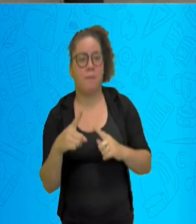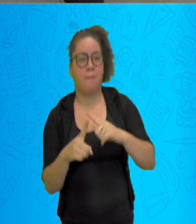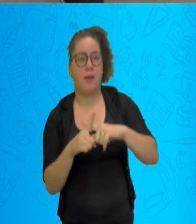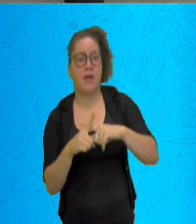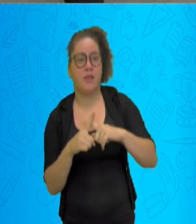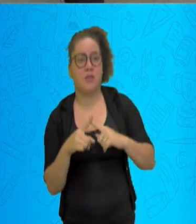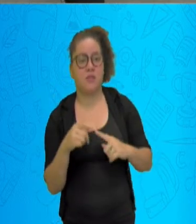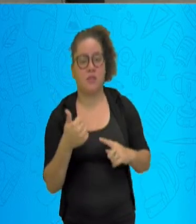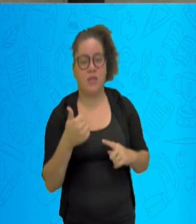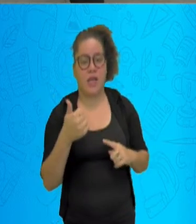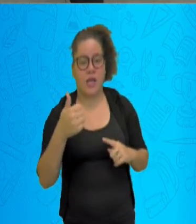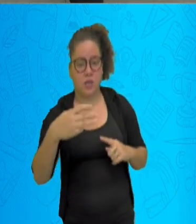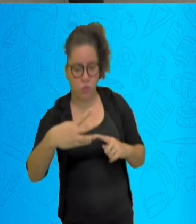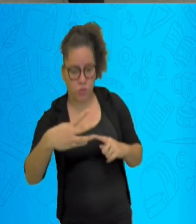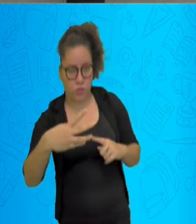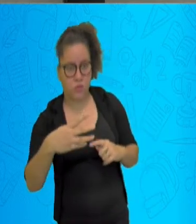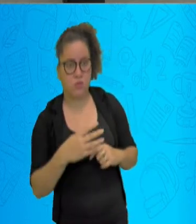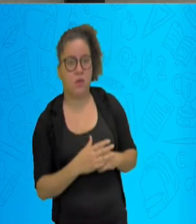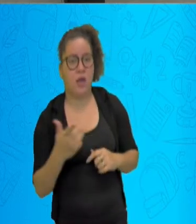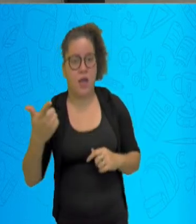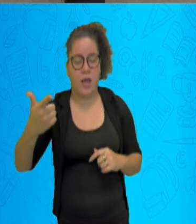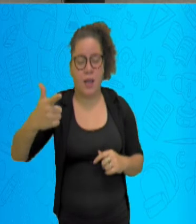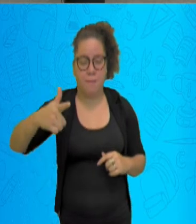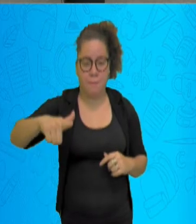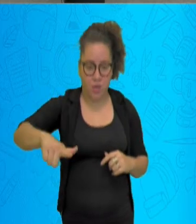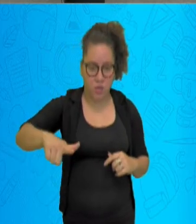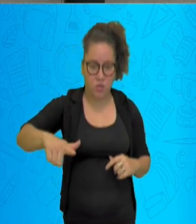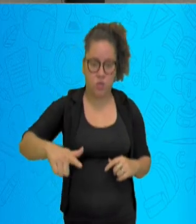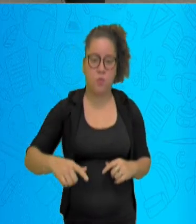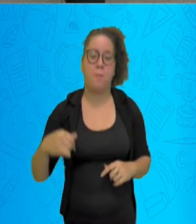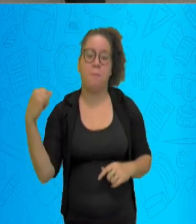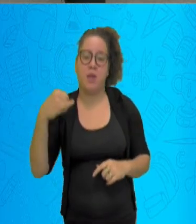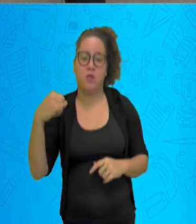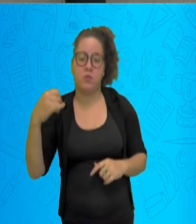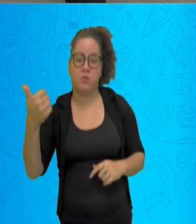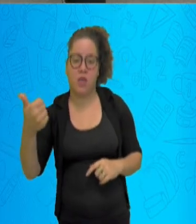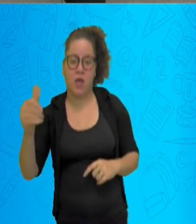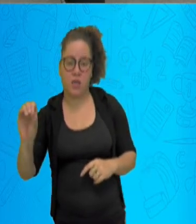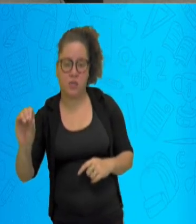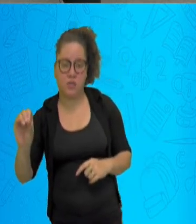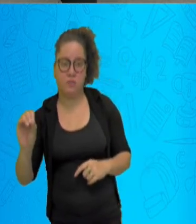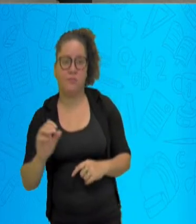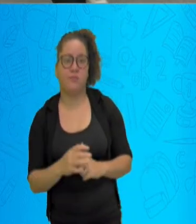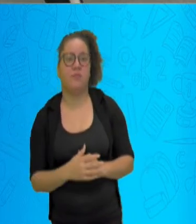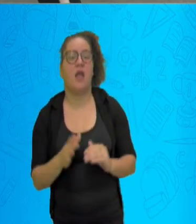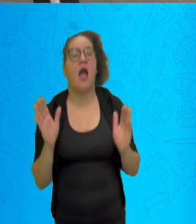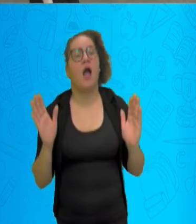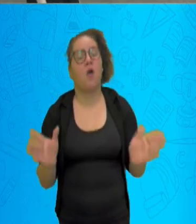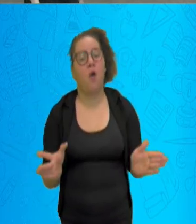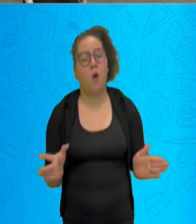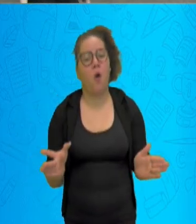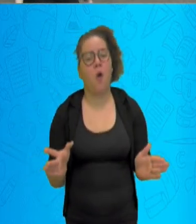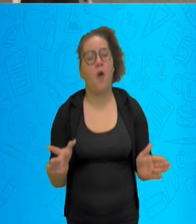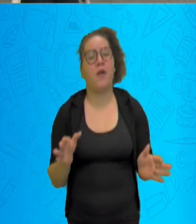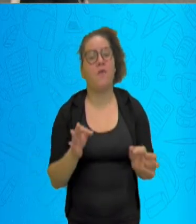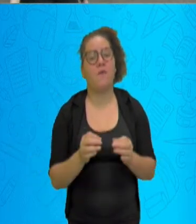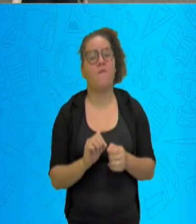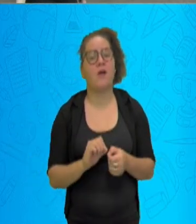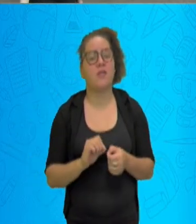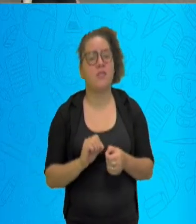mais 14. E repetir aqui o menos 10. E agora, resolvendo, quanto